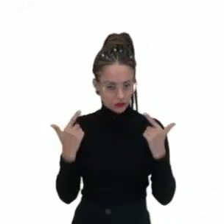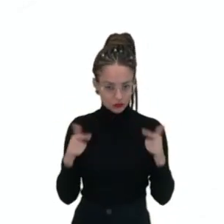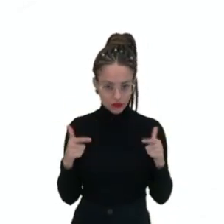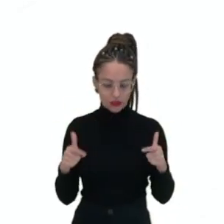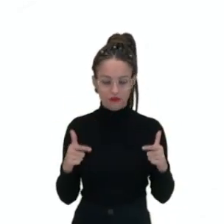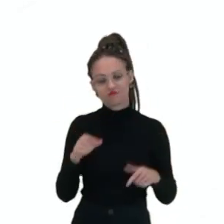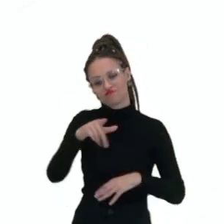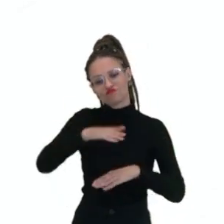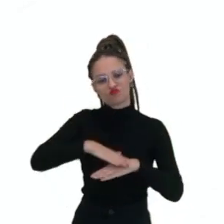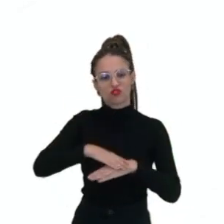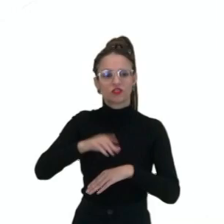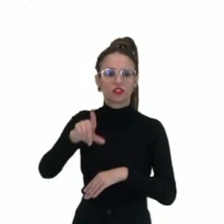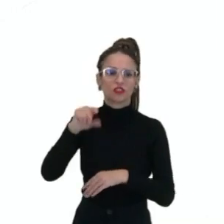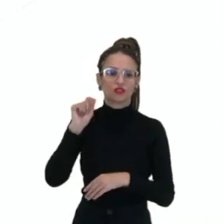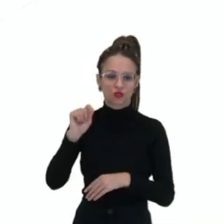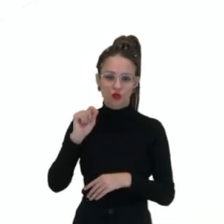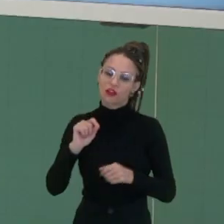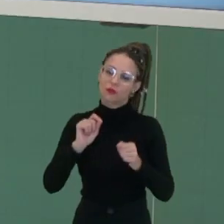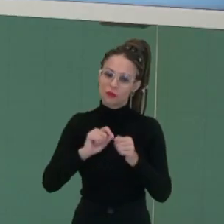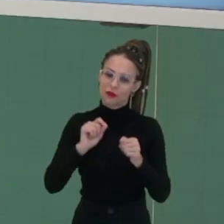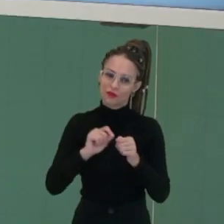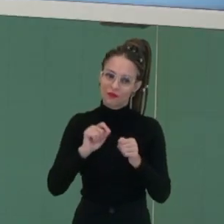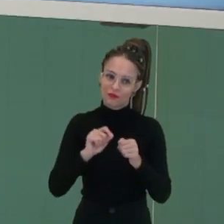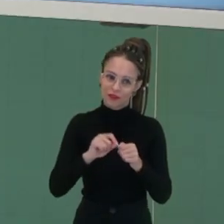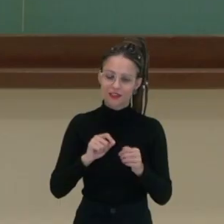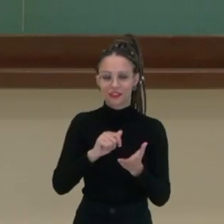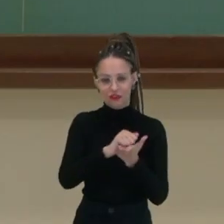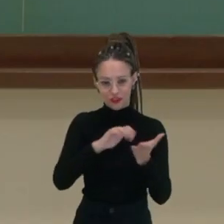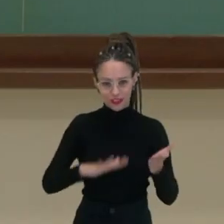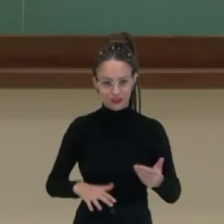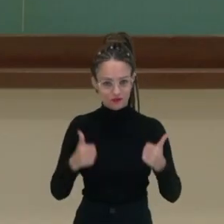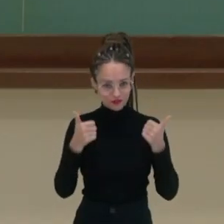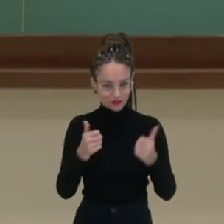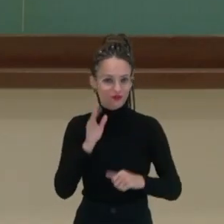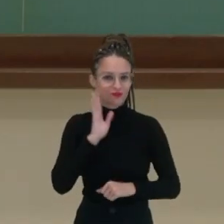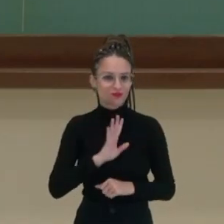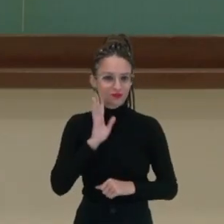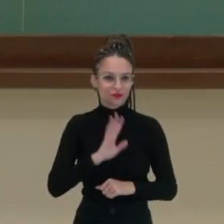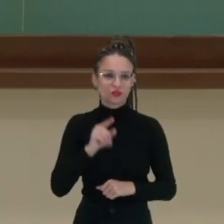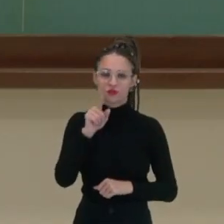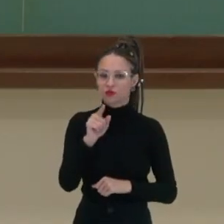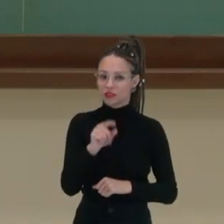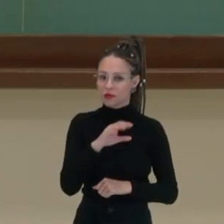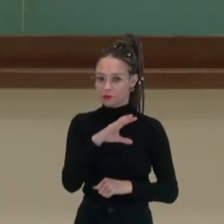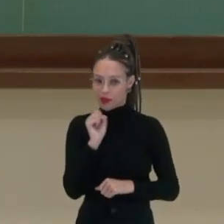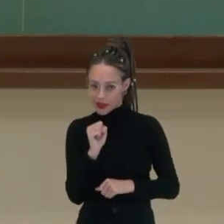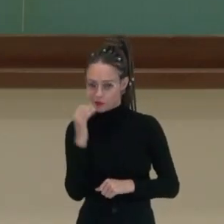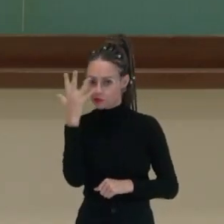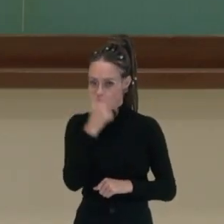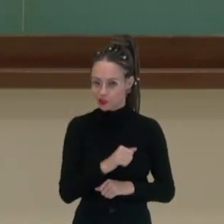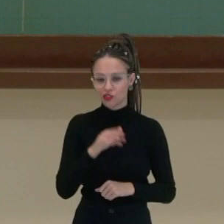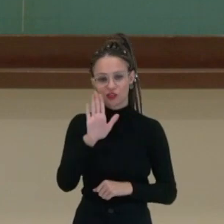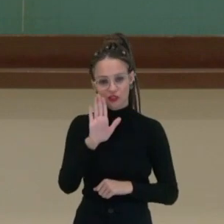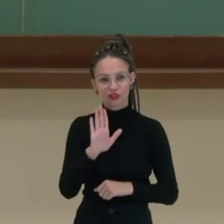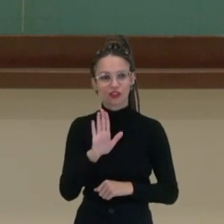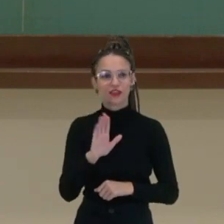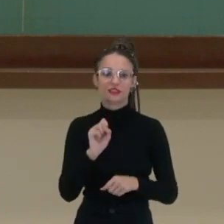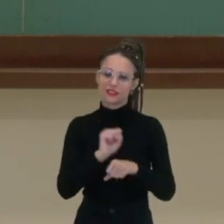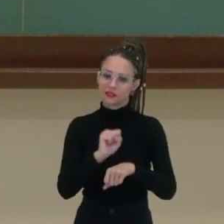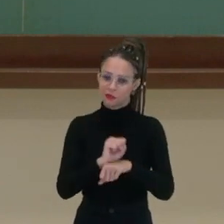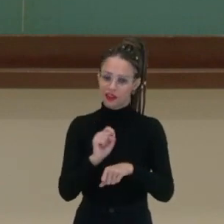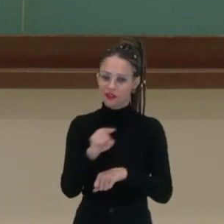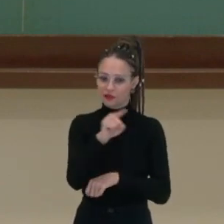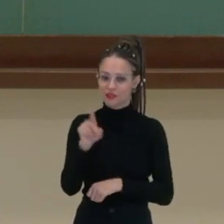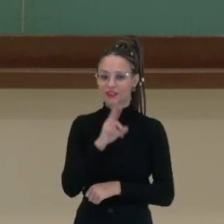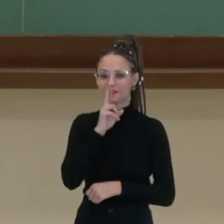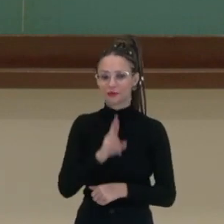artesanal, escolha um produto para realizar a atividade. Olha que bacana. Então vai lá, pega bonitinho e a gente aguarda você